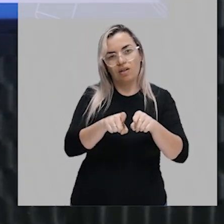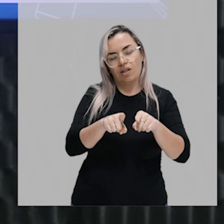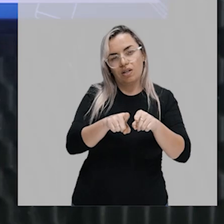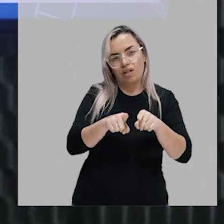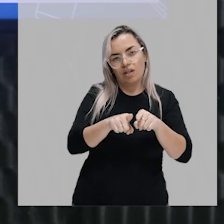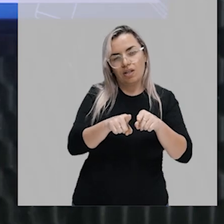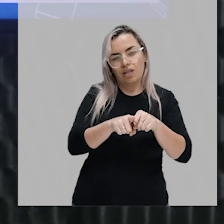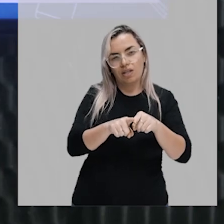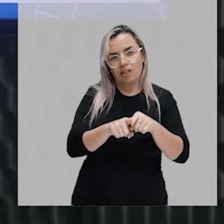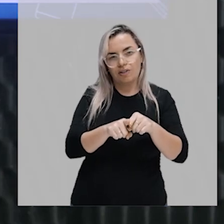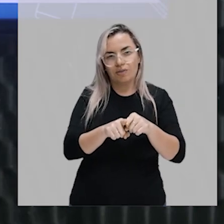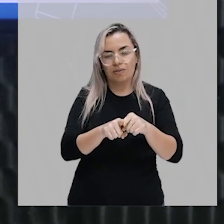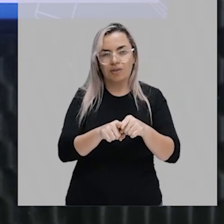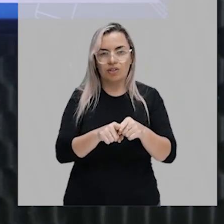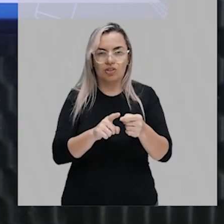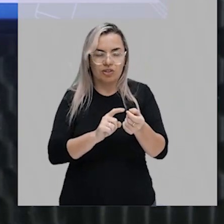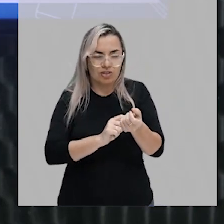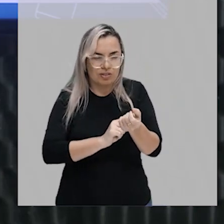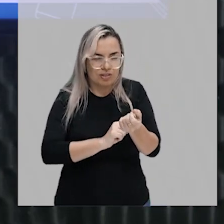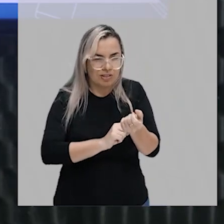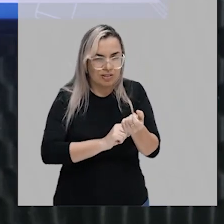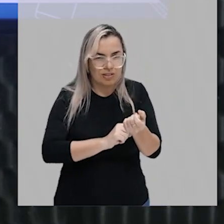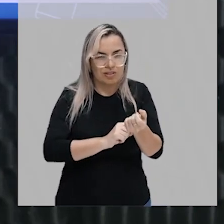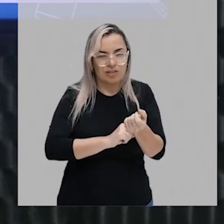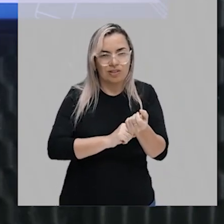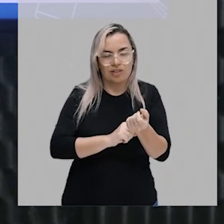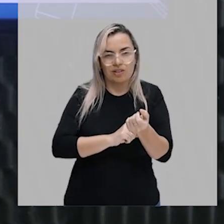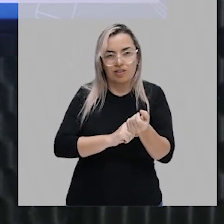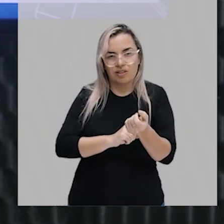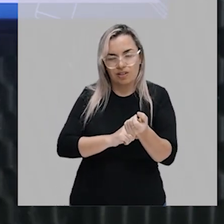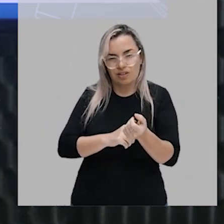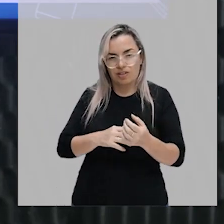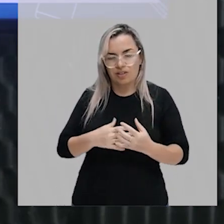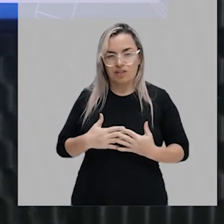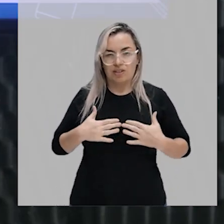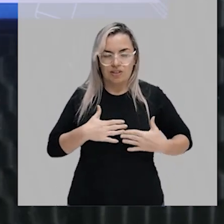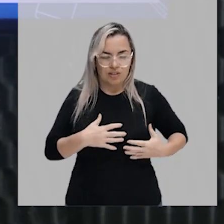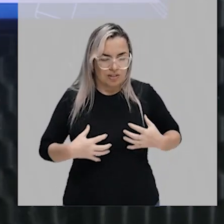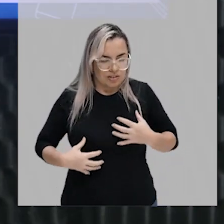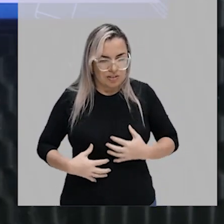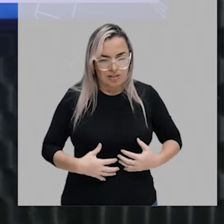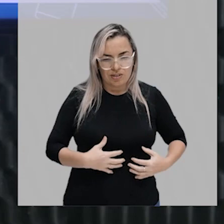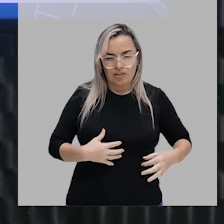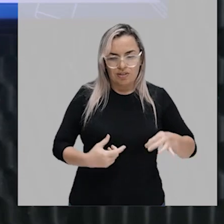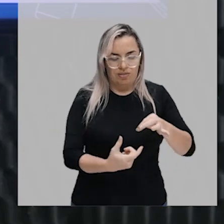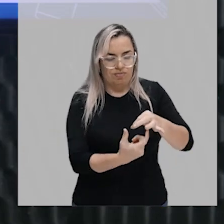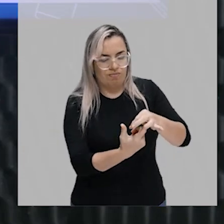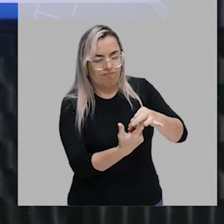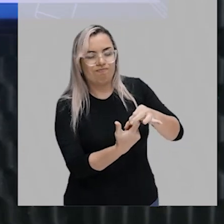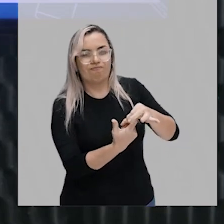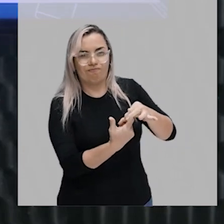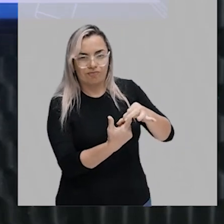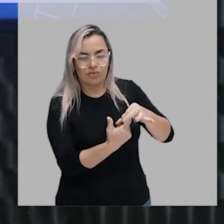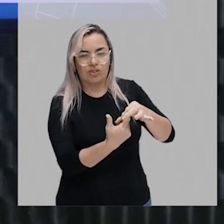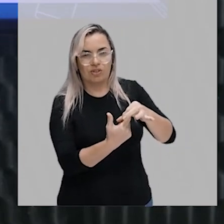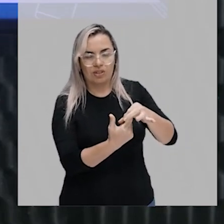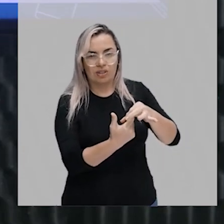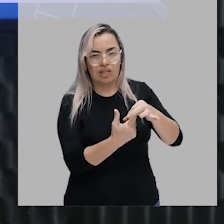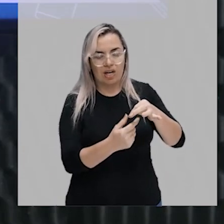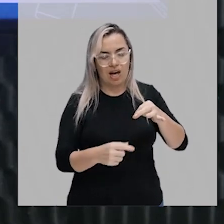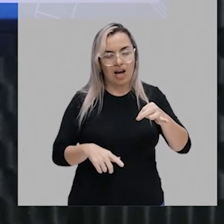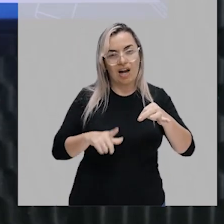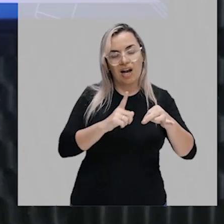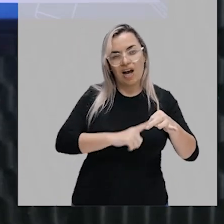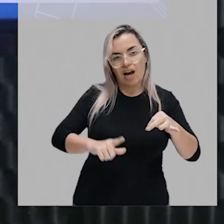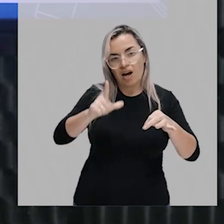quê? Esse órgão ele é altamente irrigado, ele tem muitos neurônios nessa região que